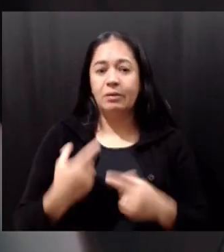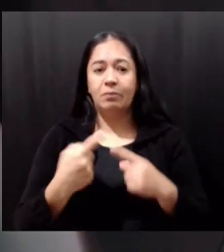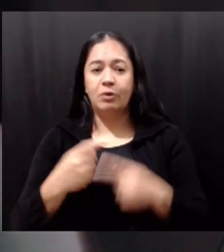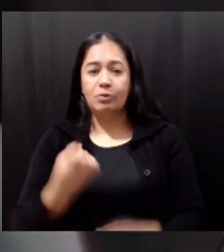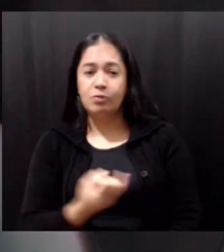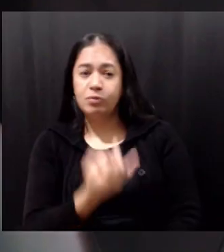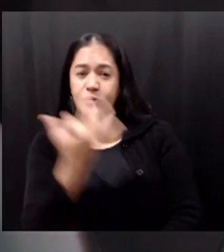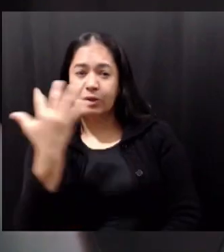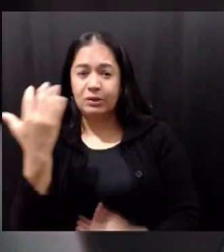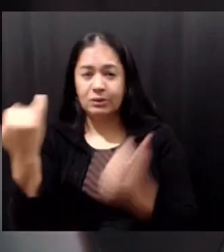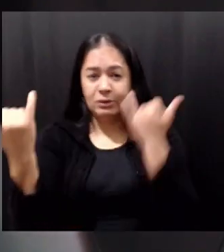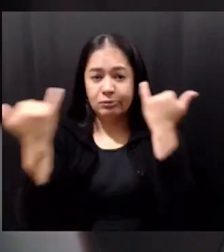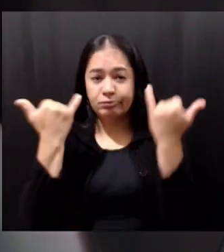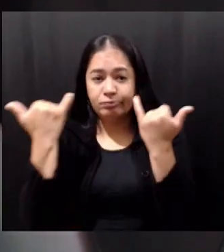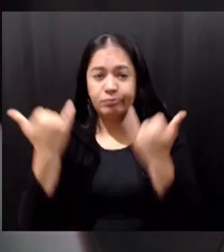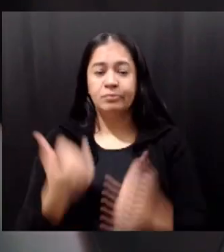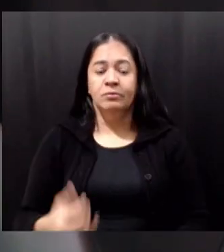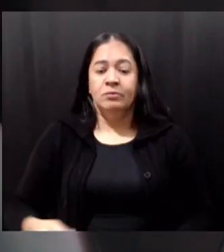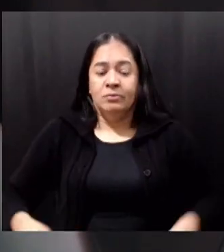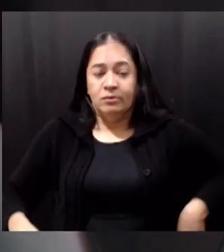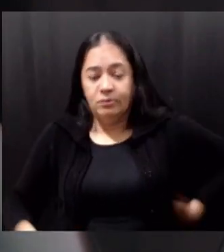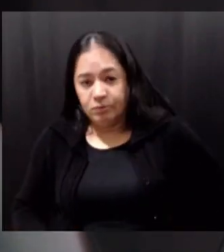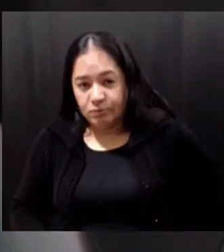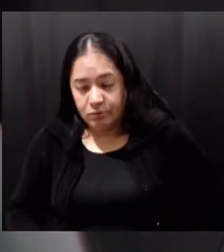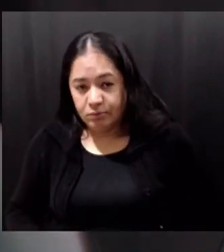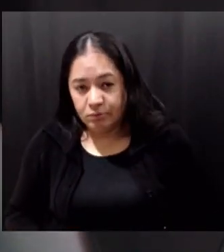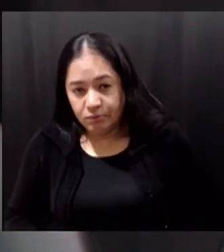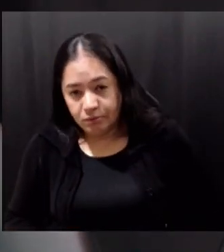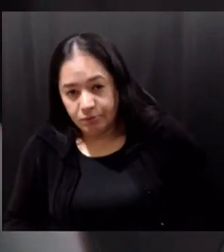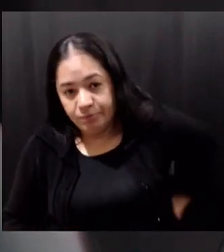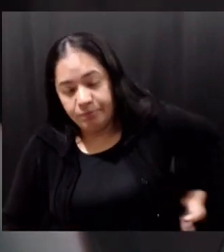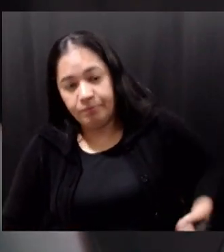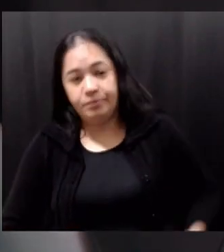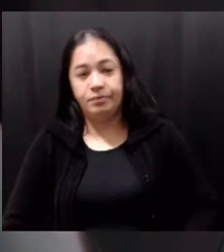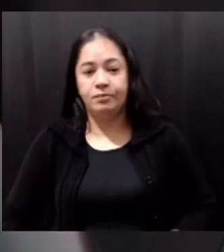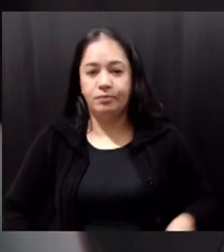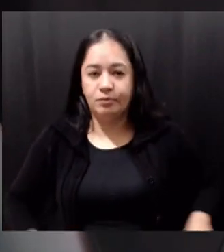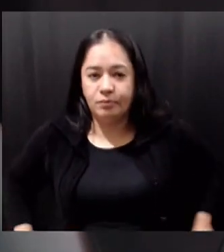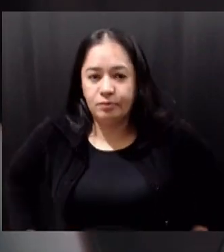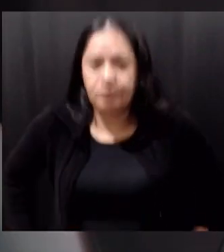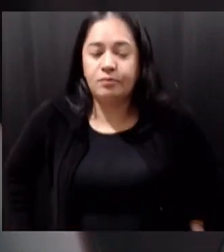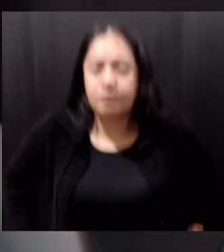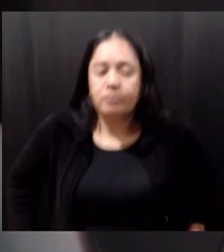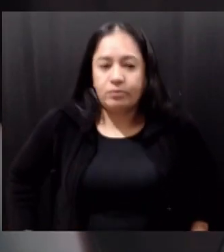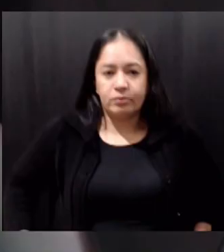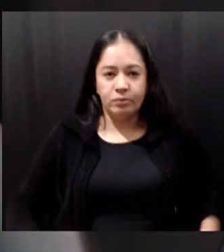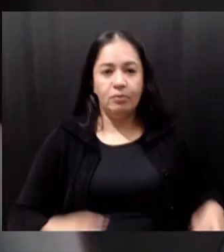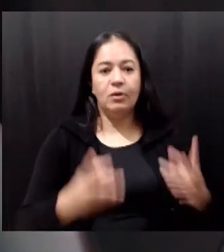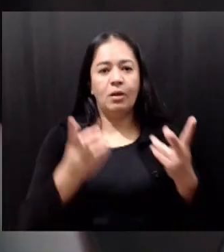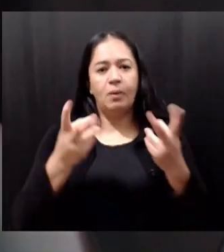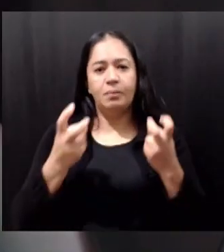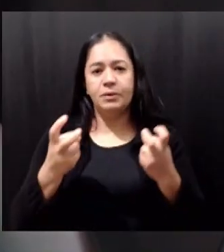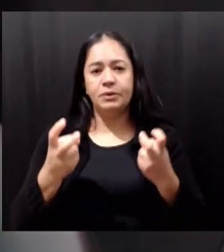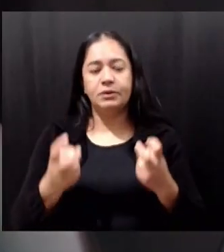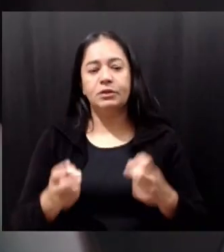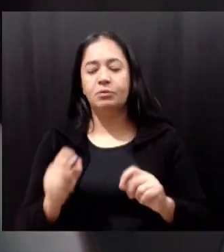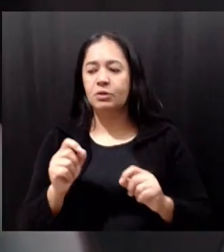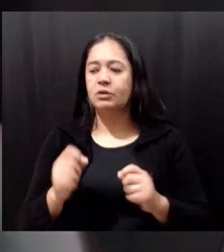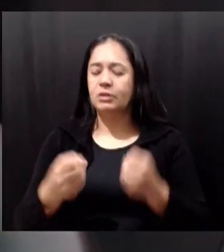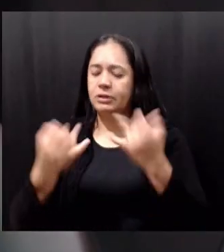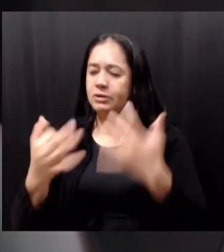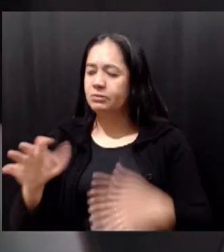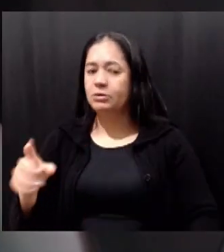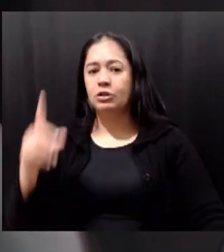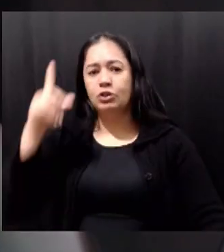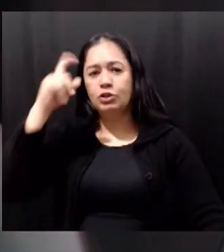grande. Né? Então a gente vê eu percebo na clínica esses relatos, né, de dificuldade para dormir,